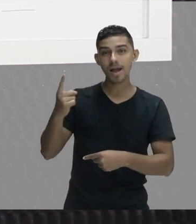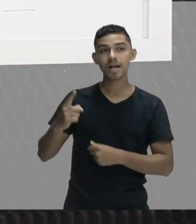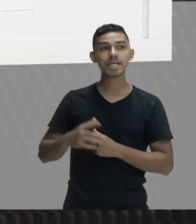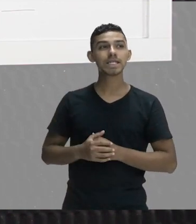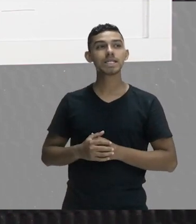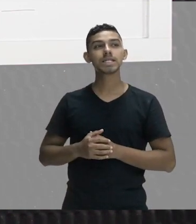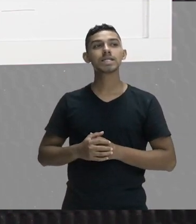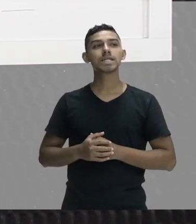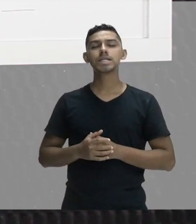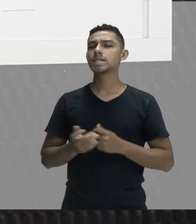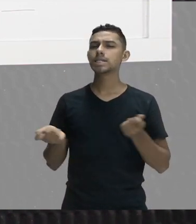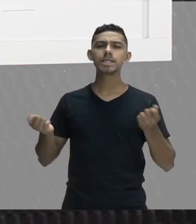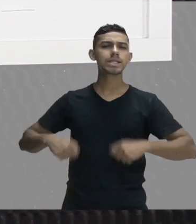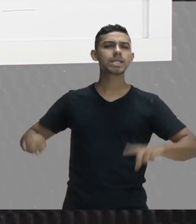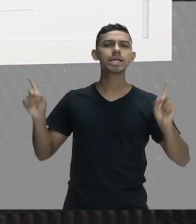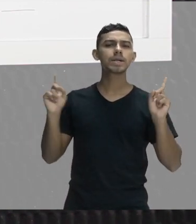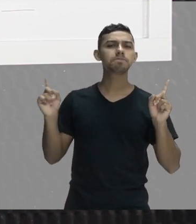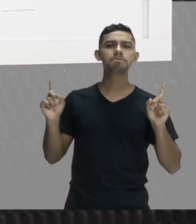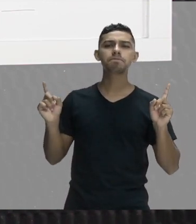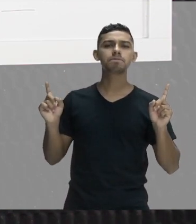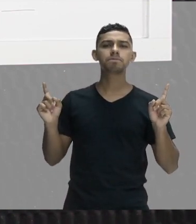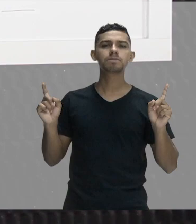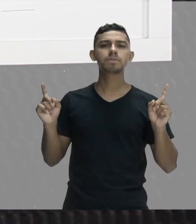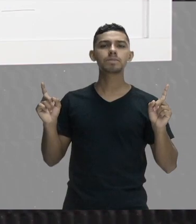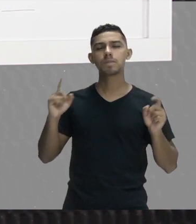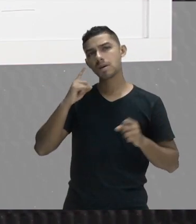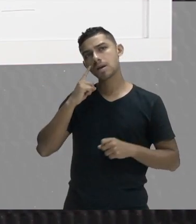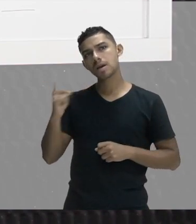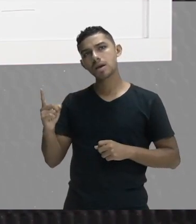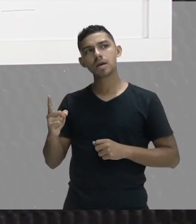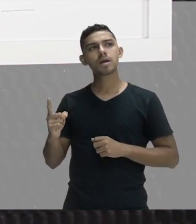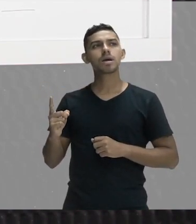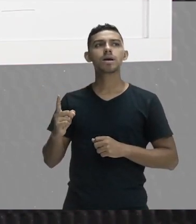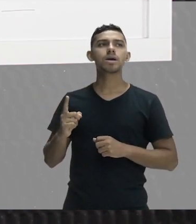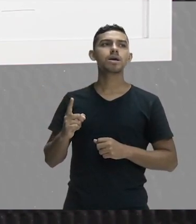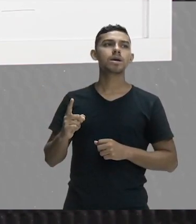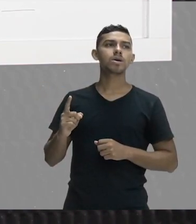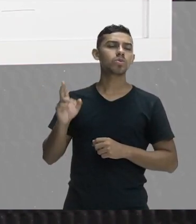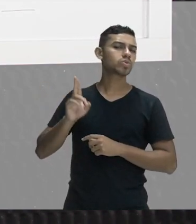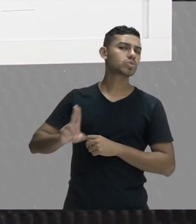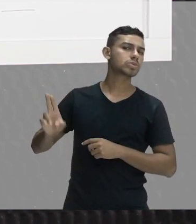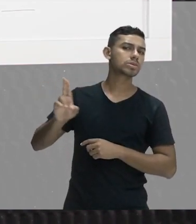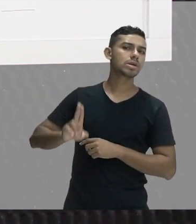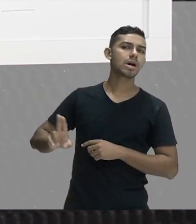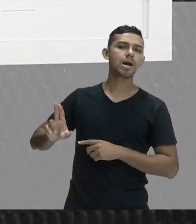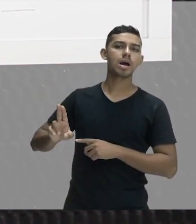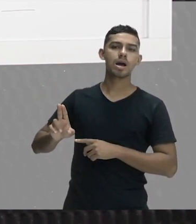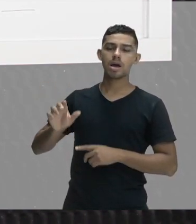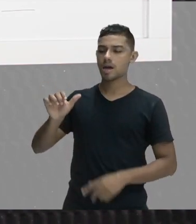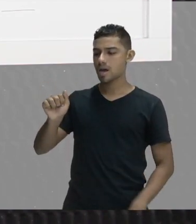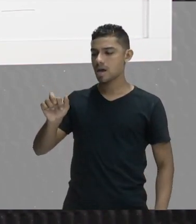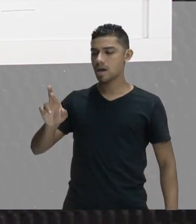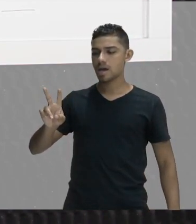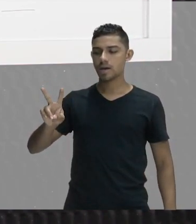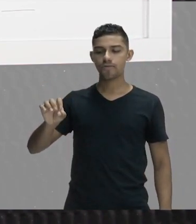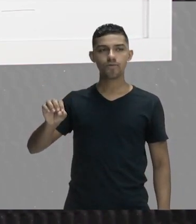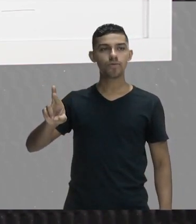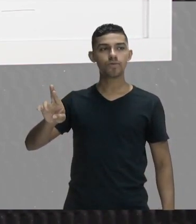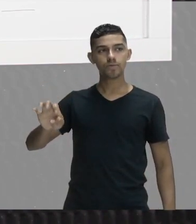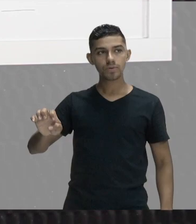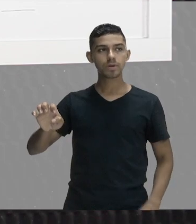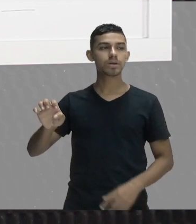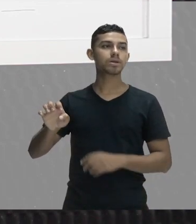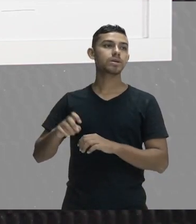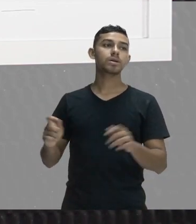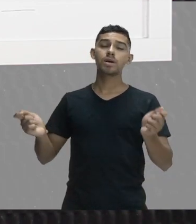não precisaria fazer isso aqui. Tá? Não precisa usar a árvore de possibilidades. Né? A gente pode usar o